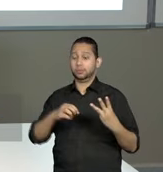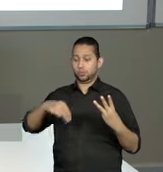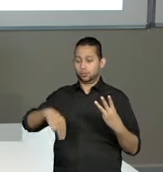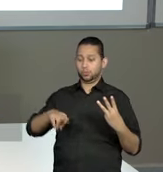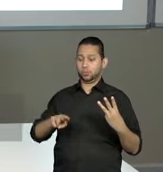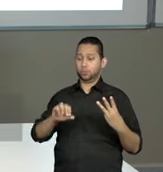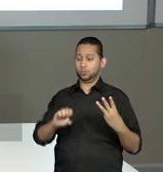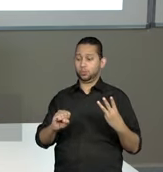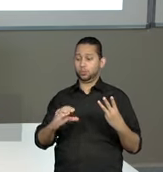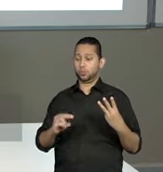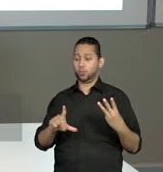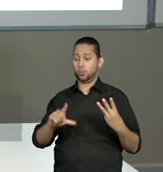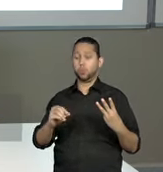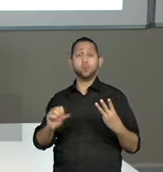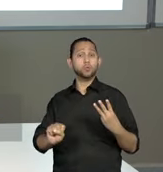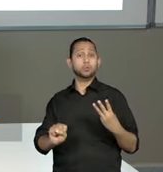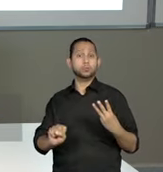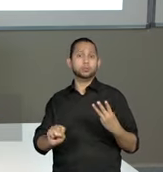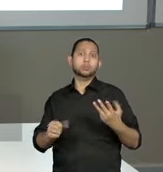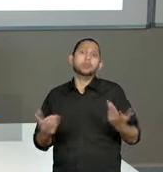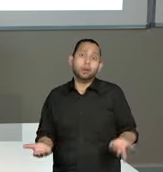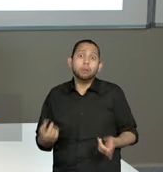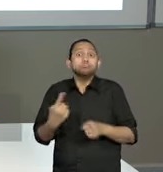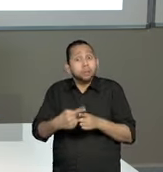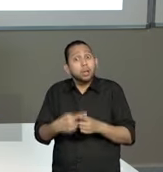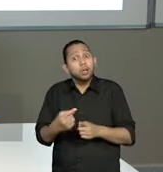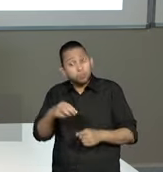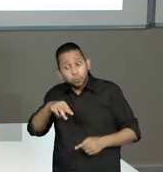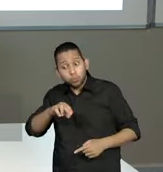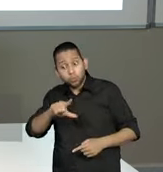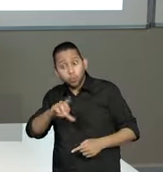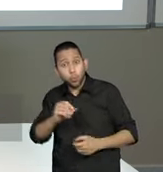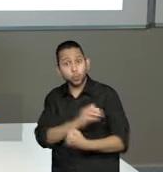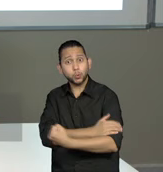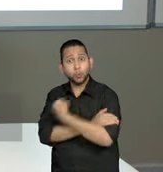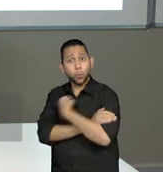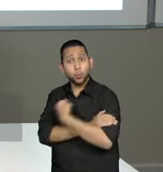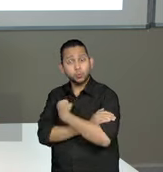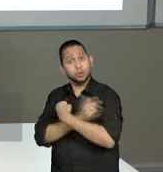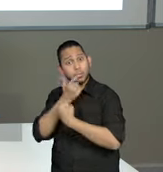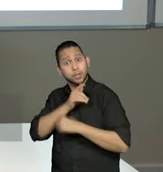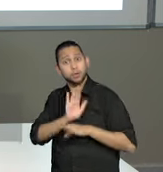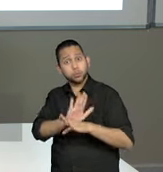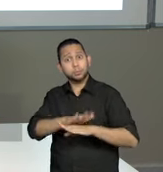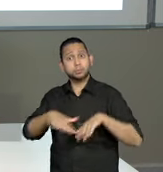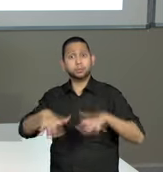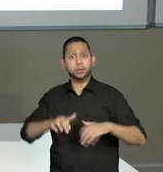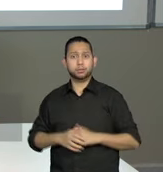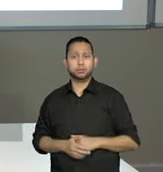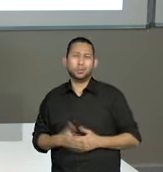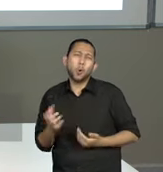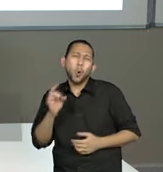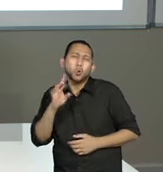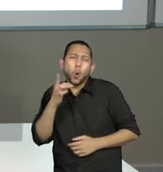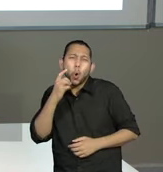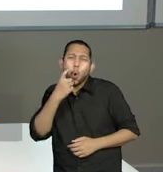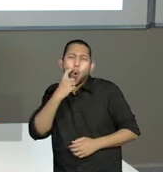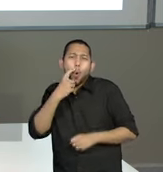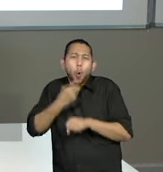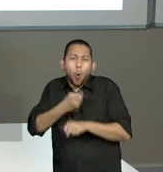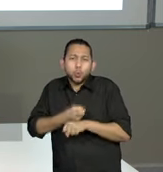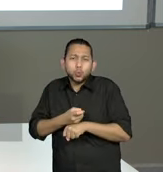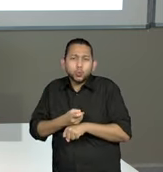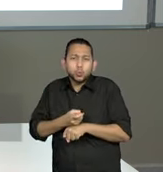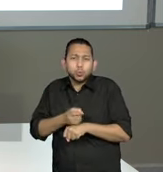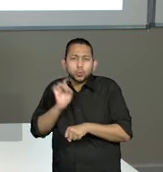como que eles conseguem se mover, tá? O osso por si só não consegue realizar um movimento,